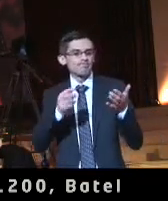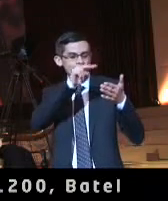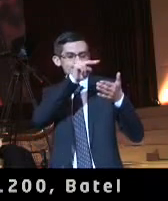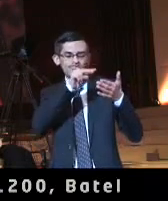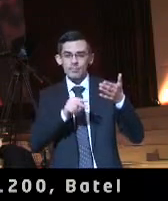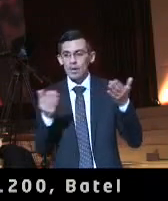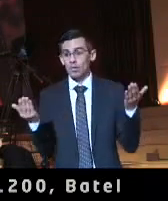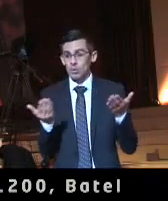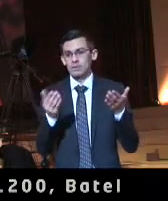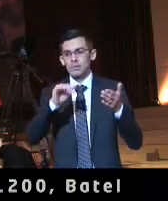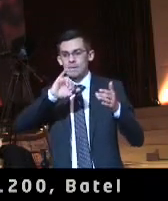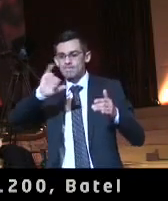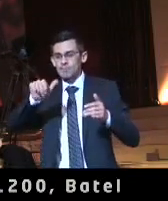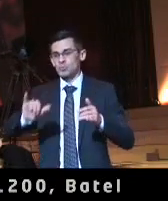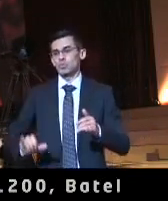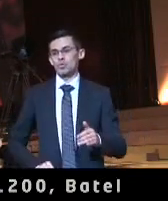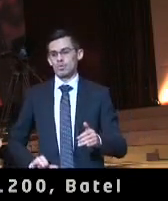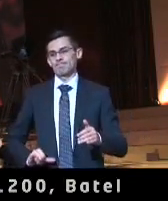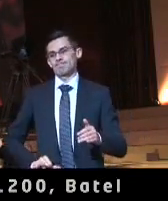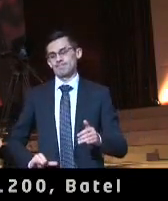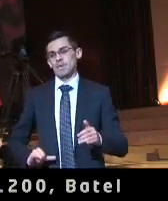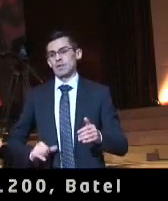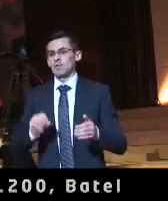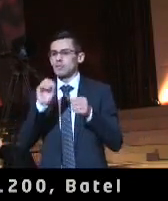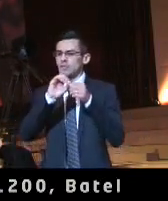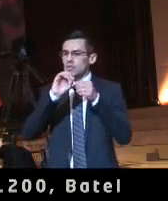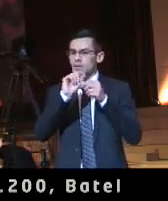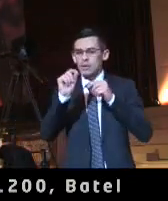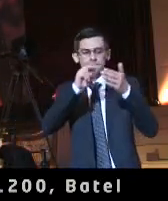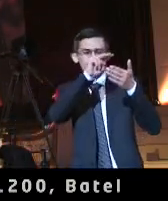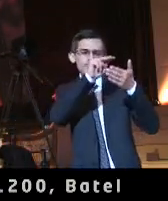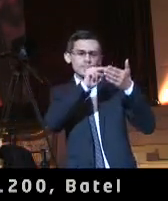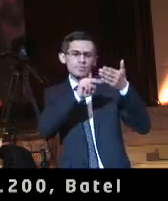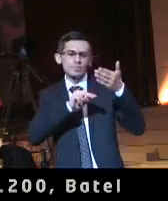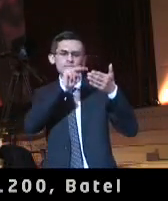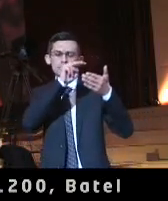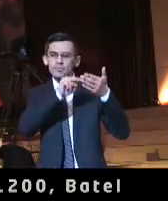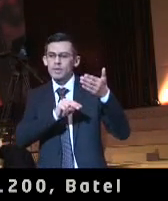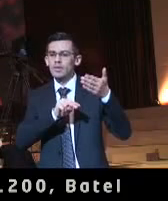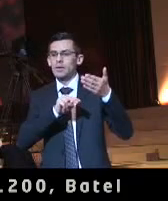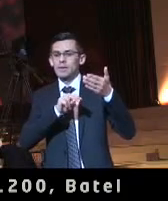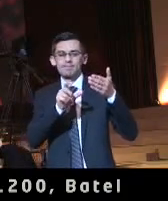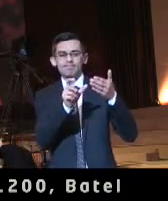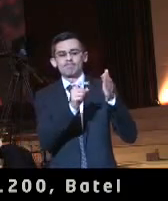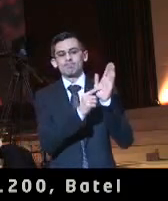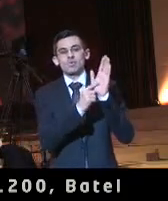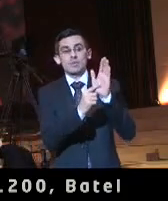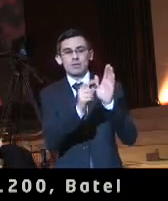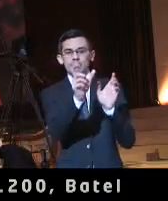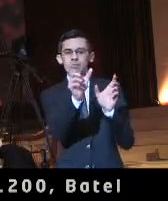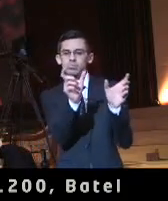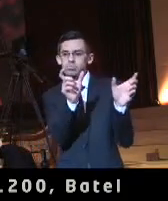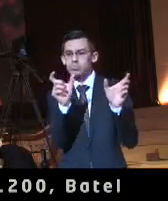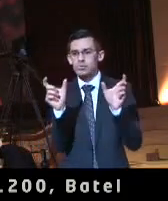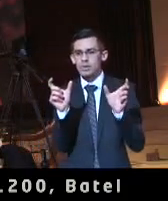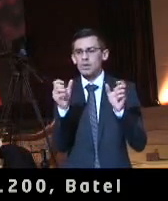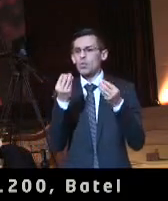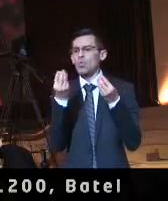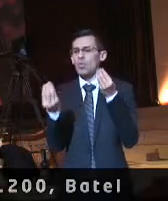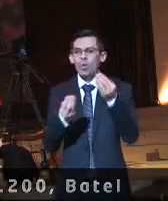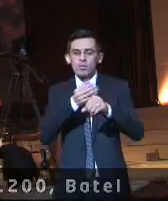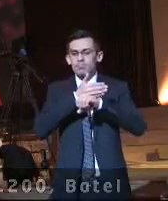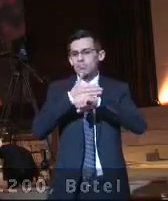esse livro de Jó e fazer uma leitura dele de destaques, da